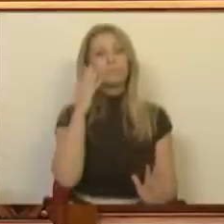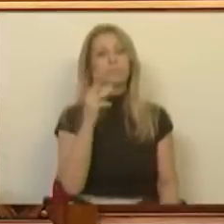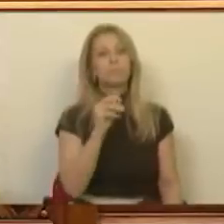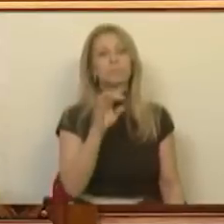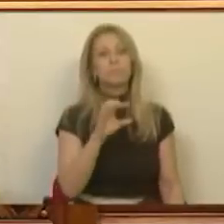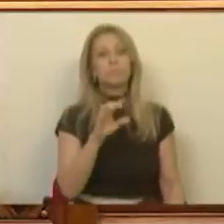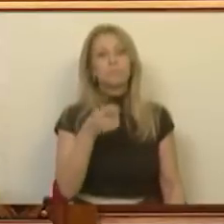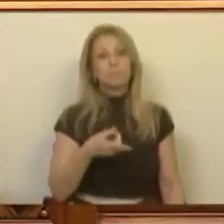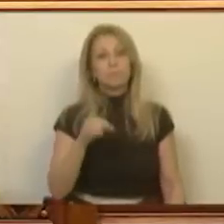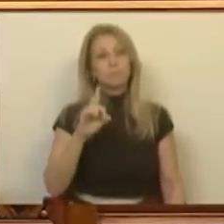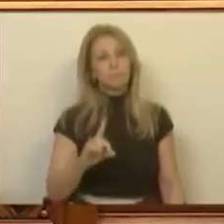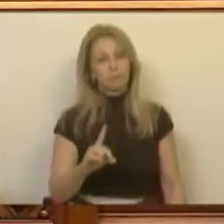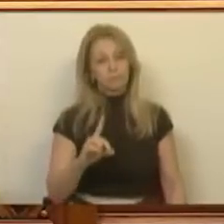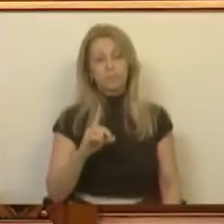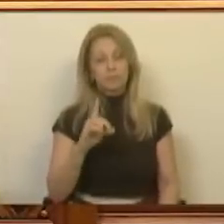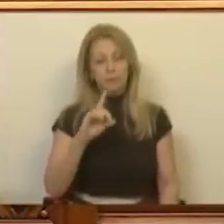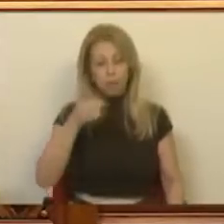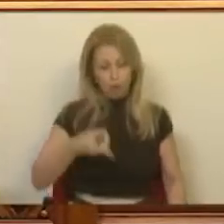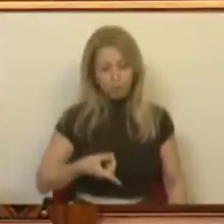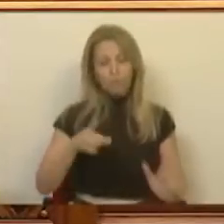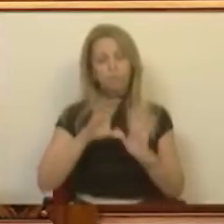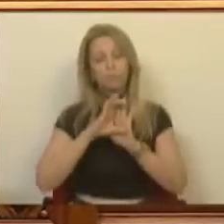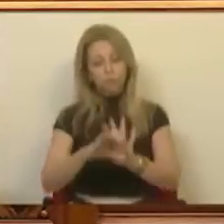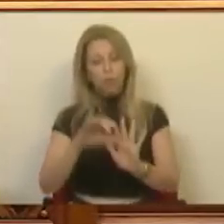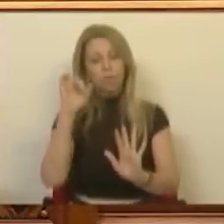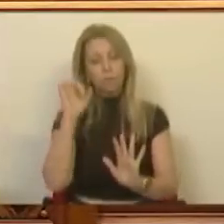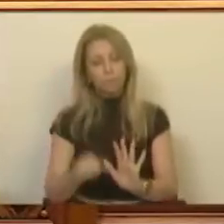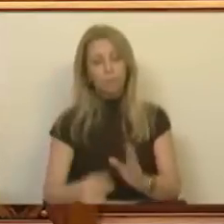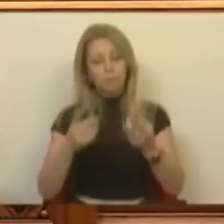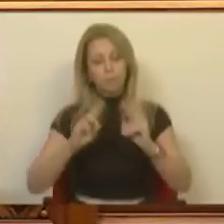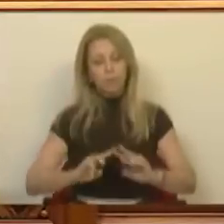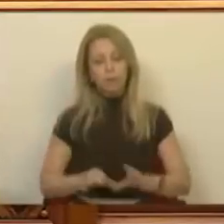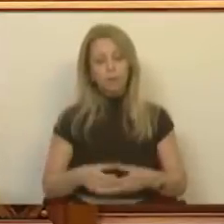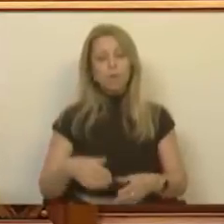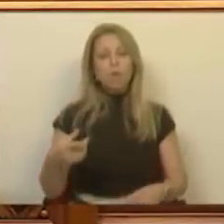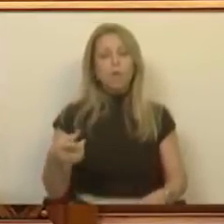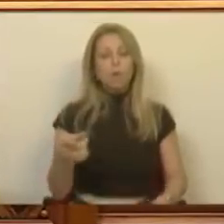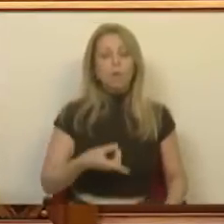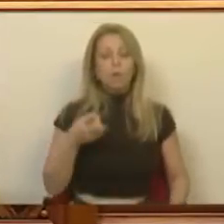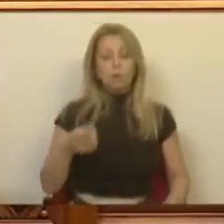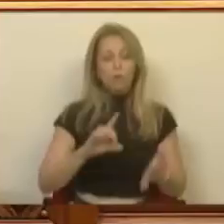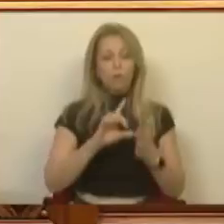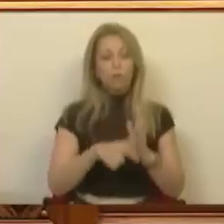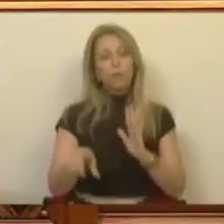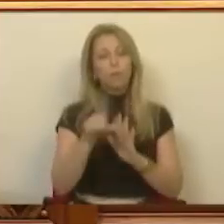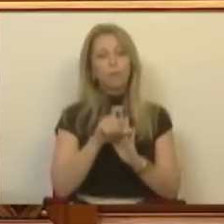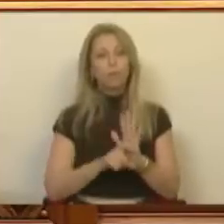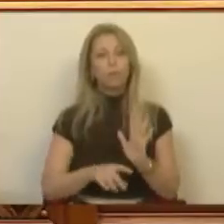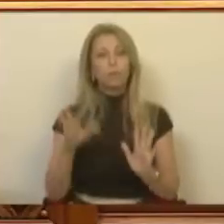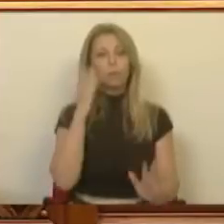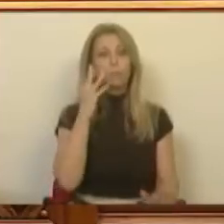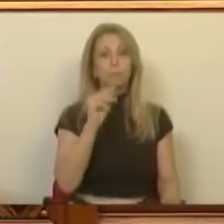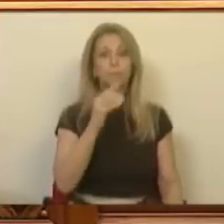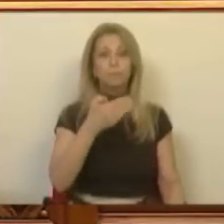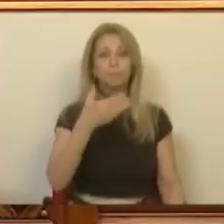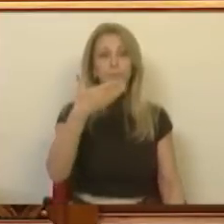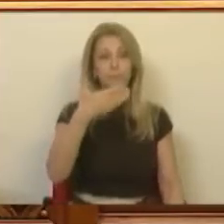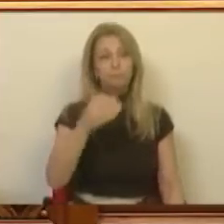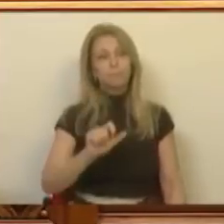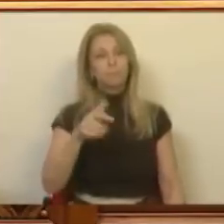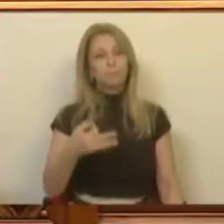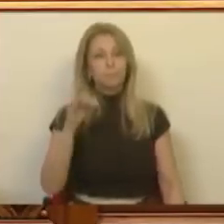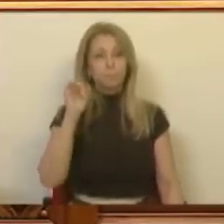369 do chega cresce à 9ª comissão o projeto resolução número 371 do